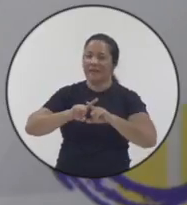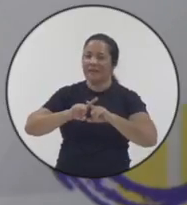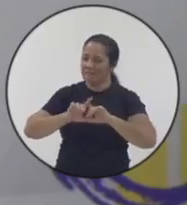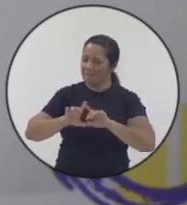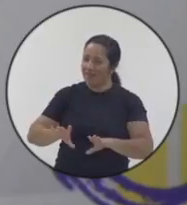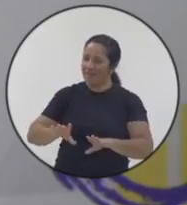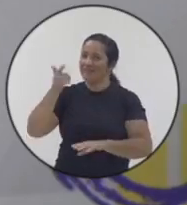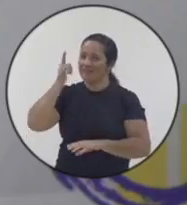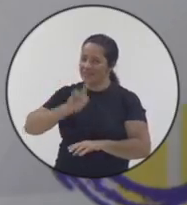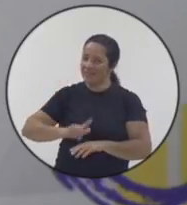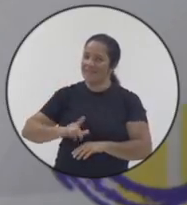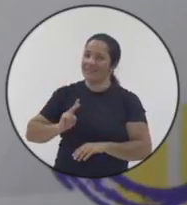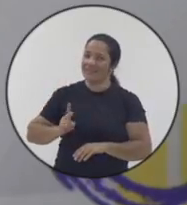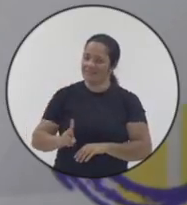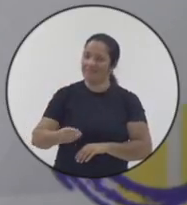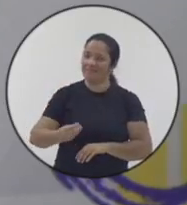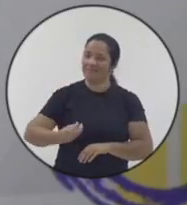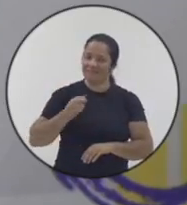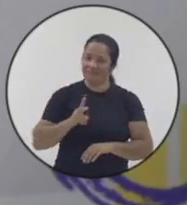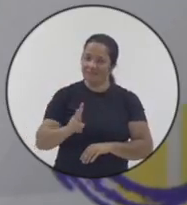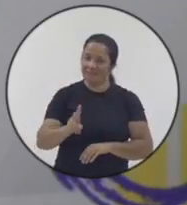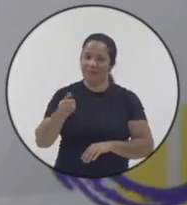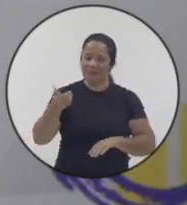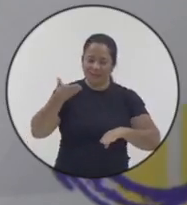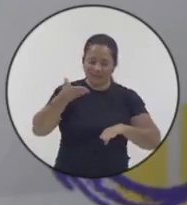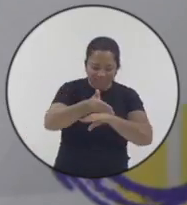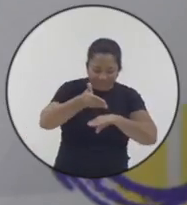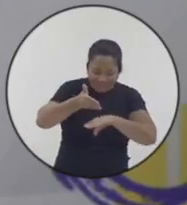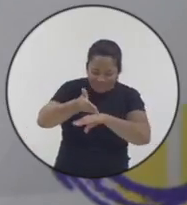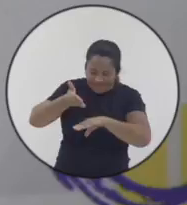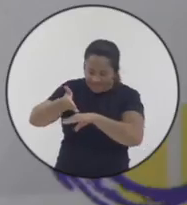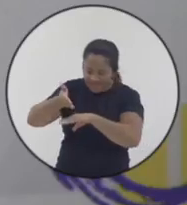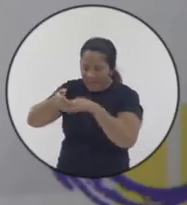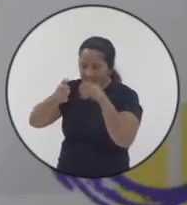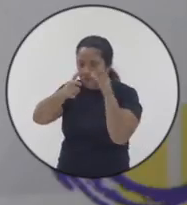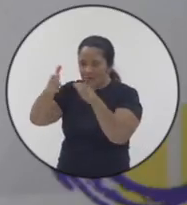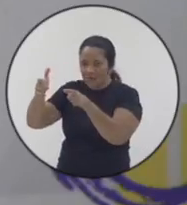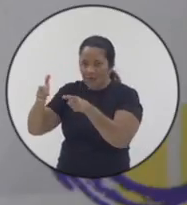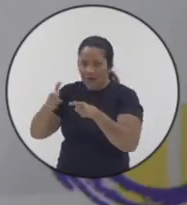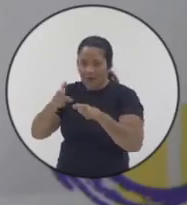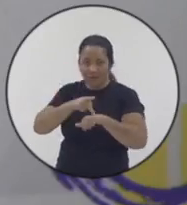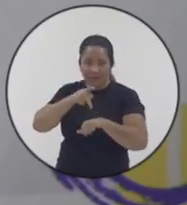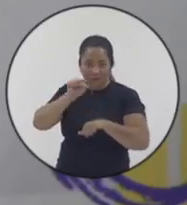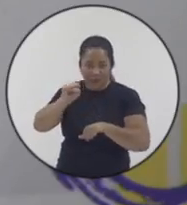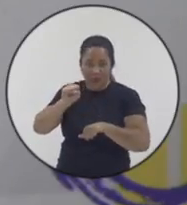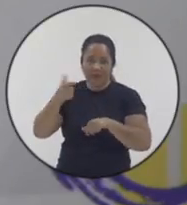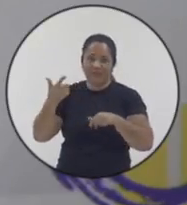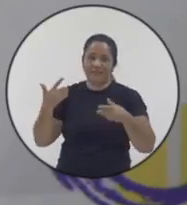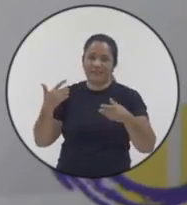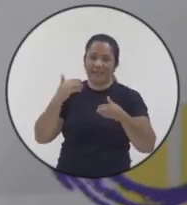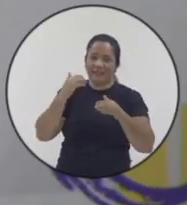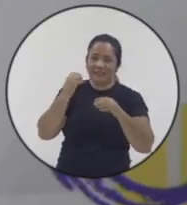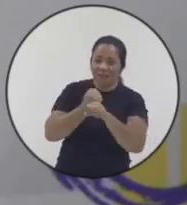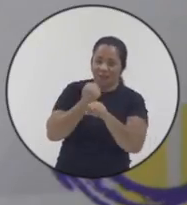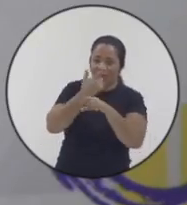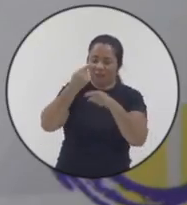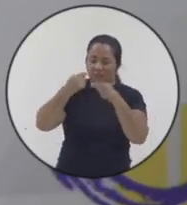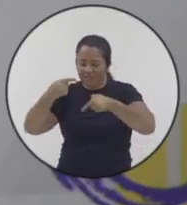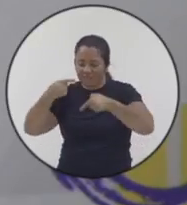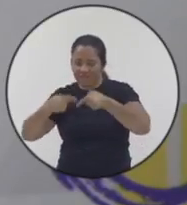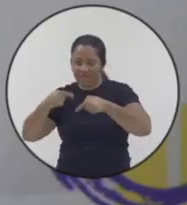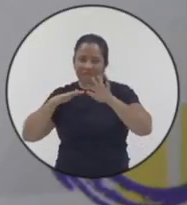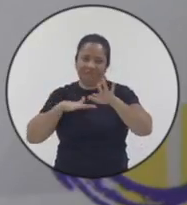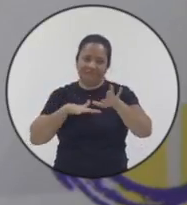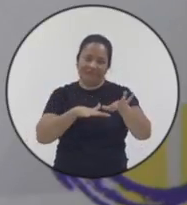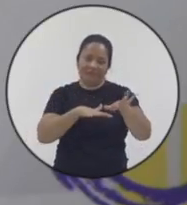tudo, a gente está nos espaços de graduação, de pós-graduação, nos espaços de construção da política, de construção do movimento. Apesar de tudo, a gente segue